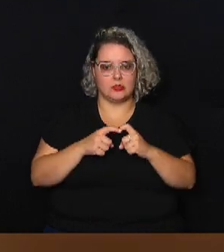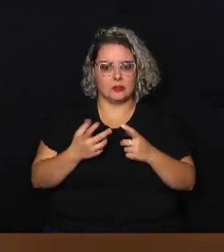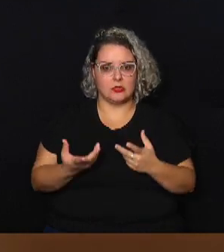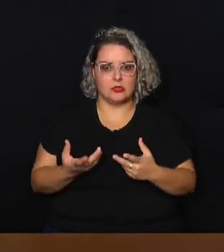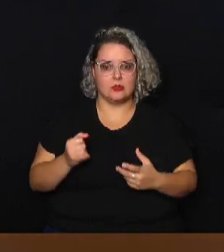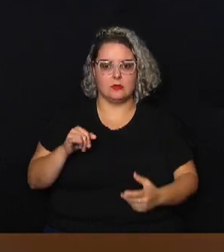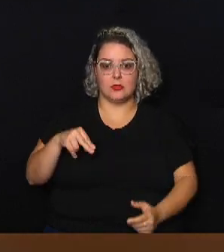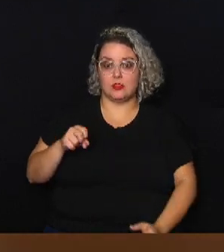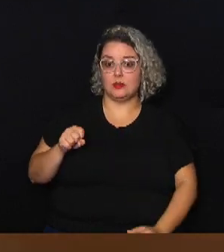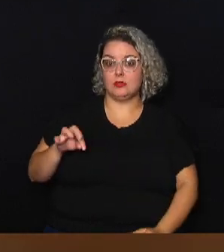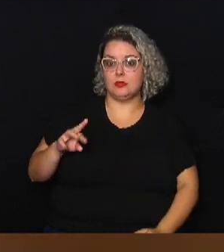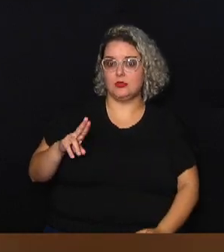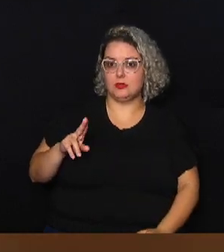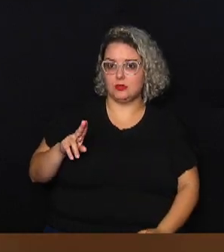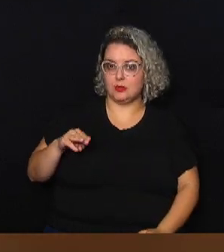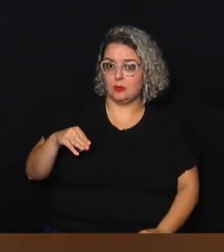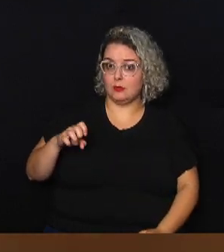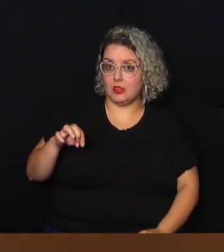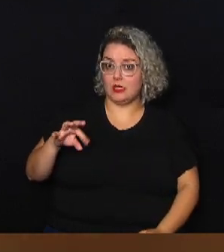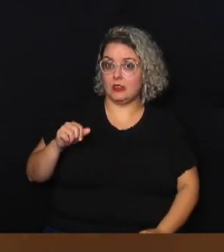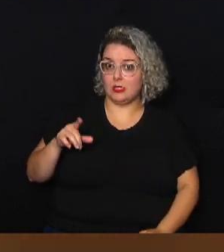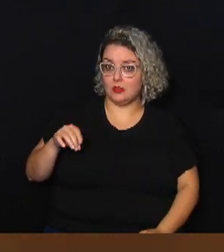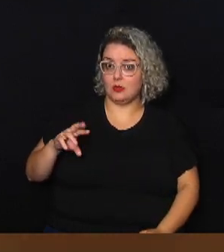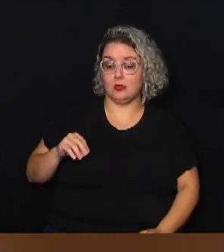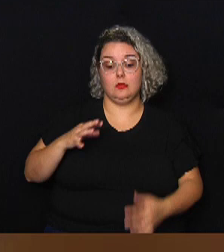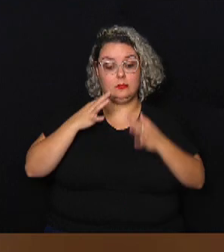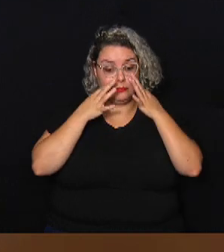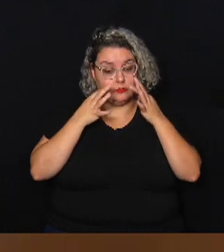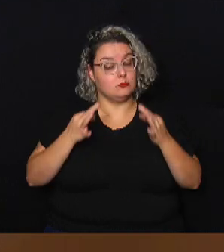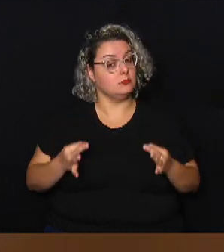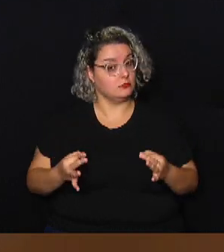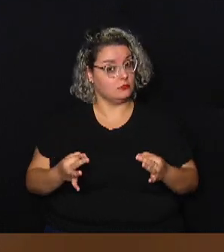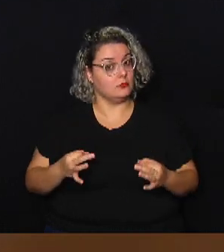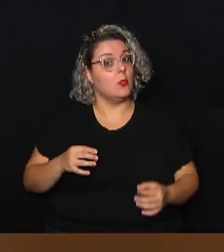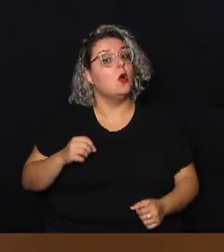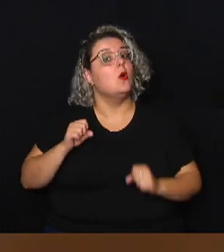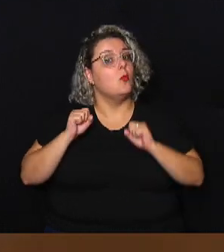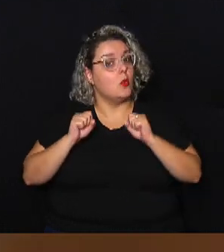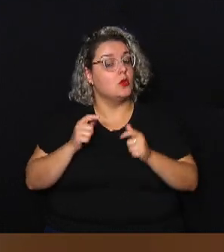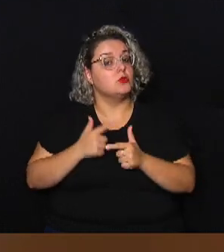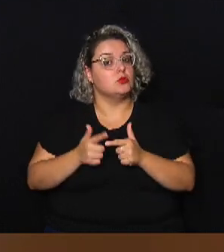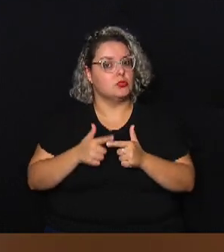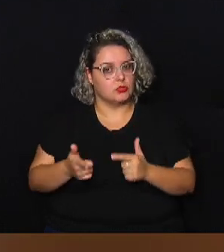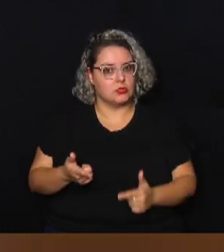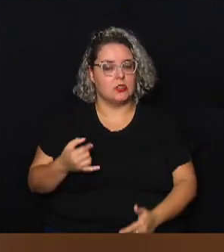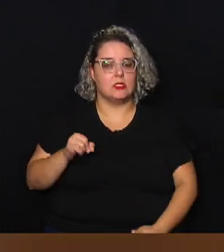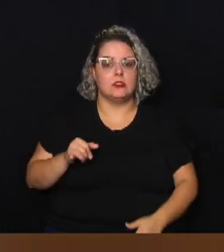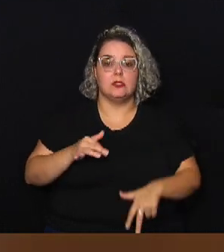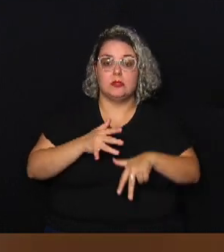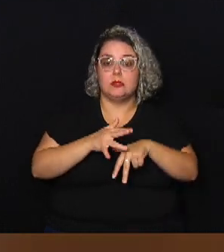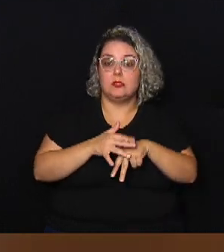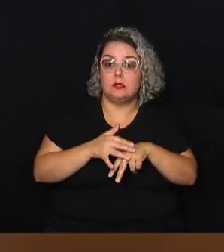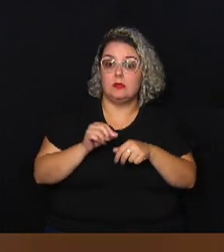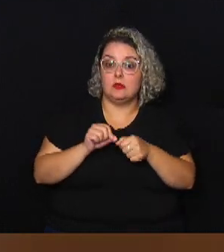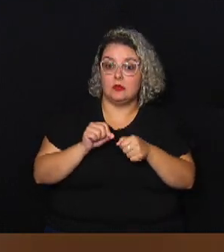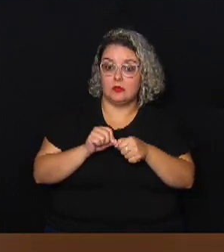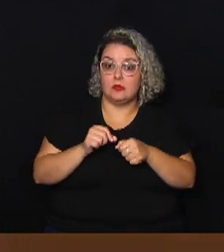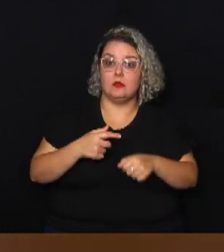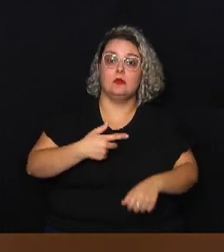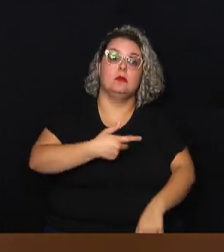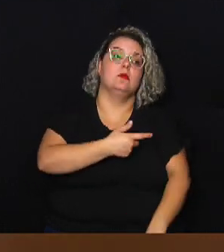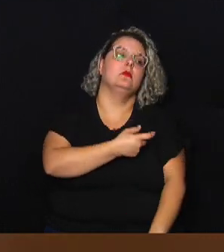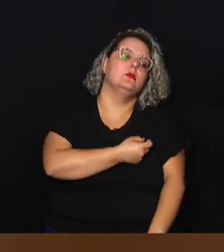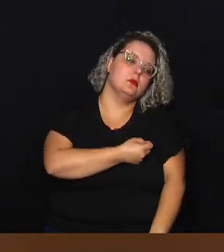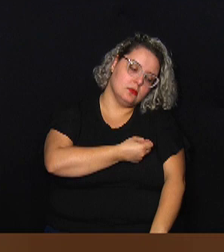instrumentadora, atenção, isso pode ser uma grande cilada. Se esse paciente vai fazer com um anestesista,